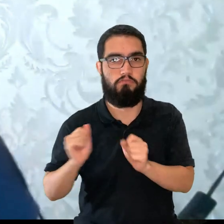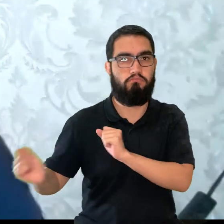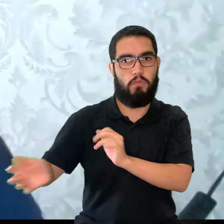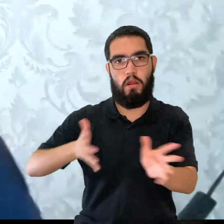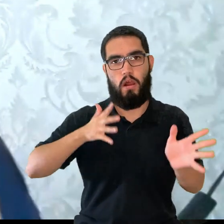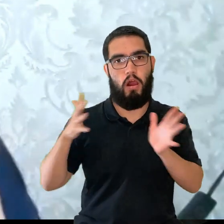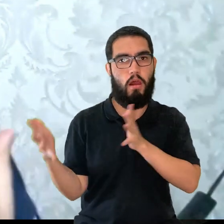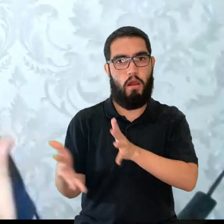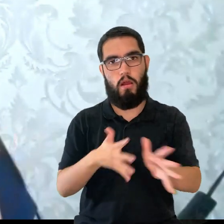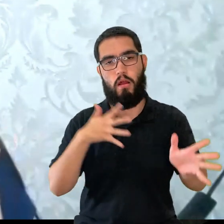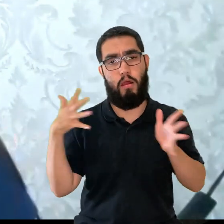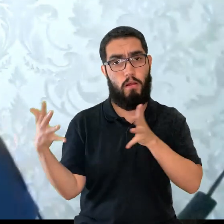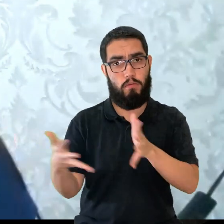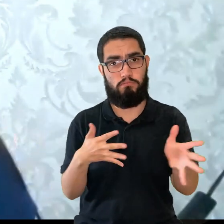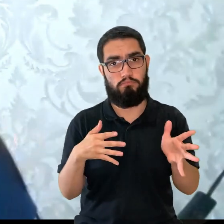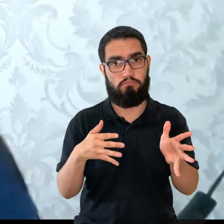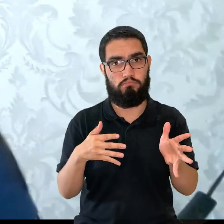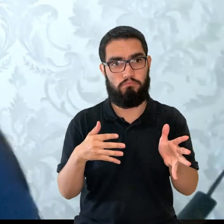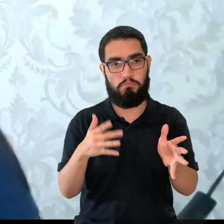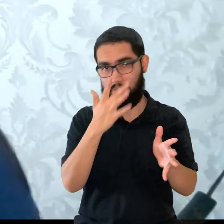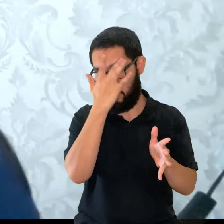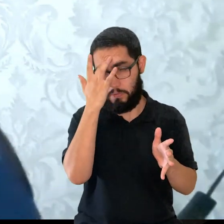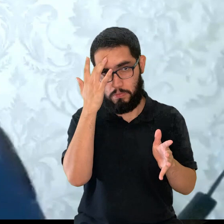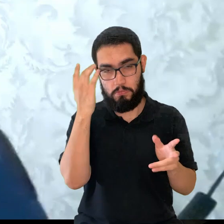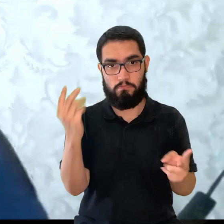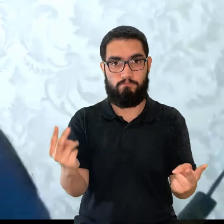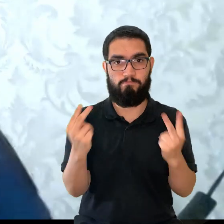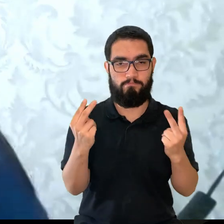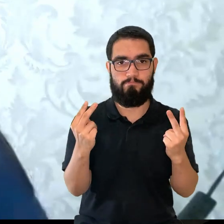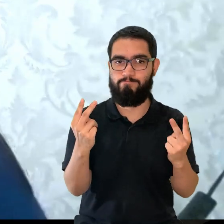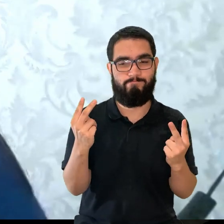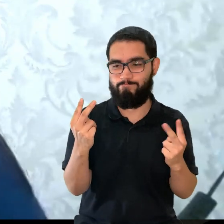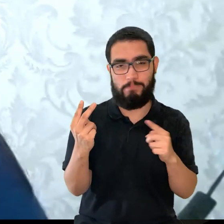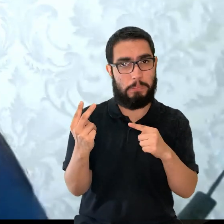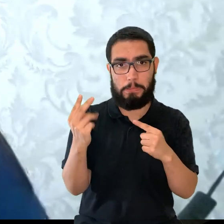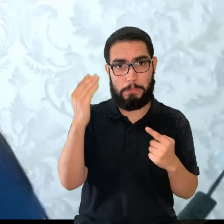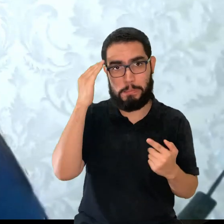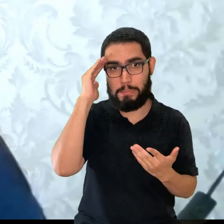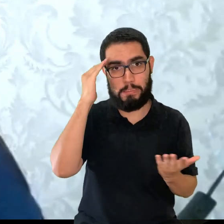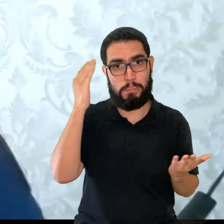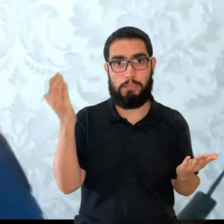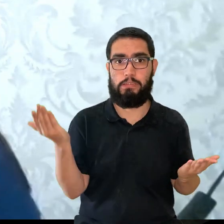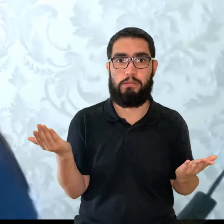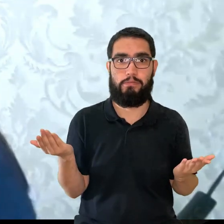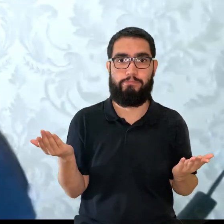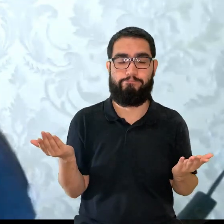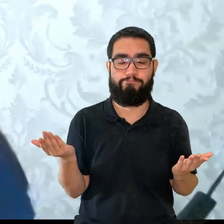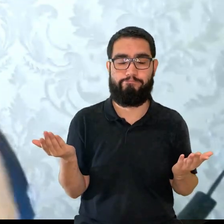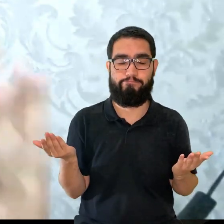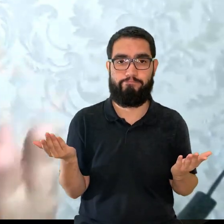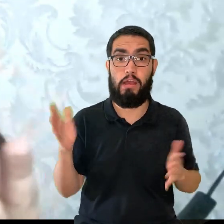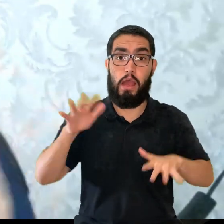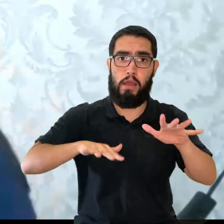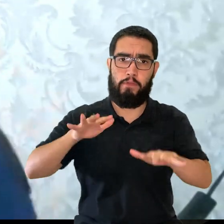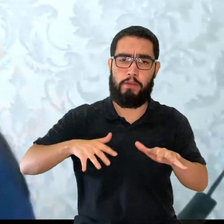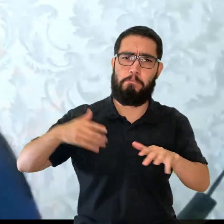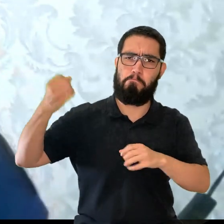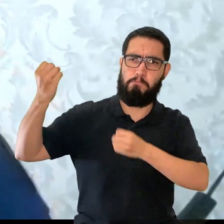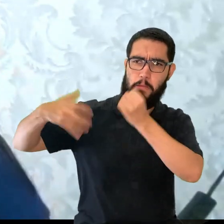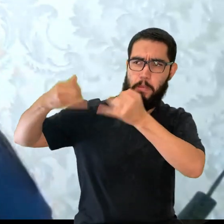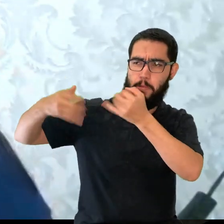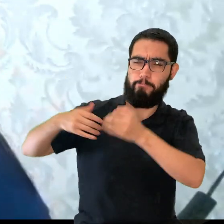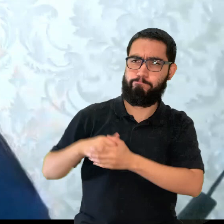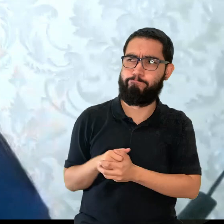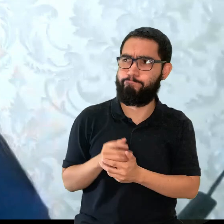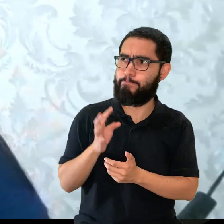televisão, e você vai estar ali fazendo língua de sinais para um público muito grande que não vai entender. Às vezes sinais, às vezes um